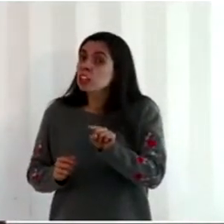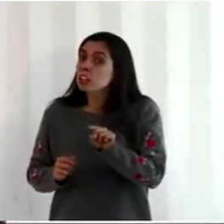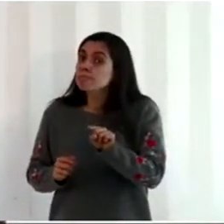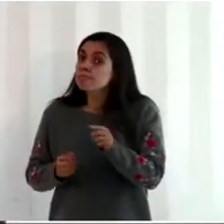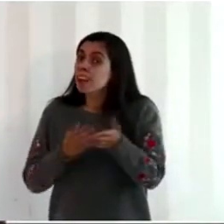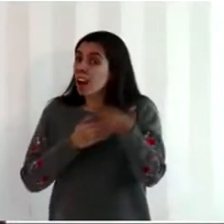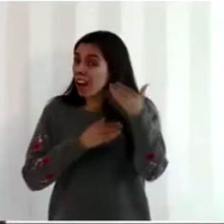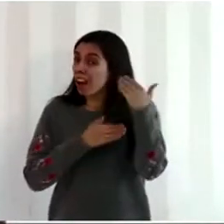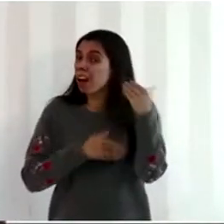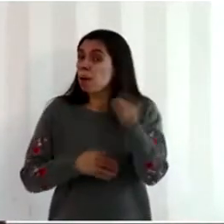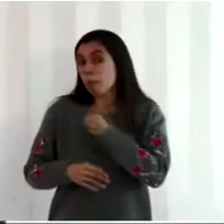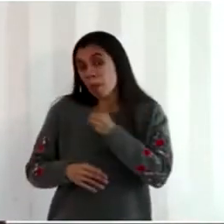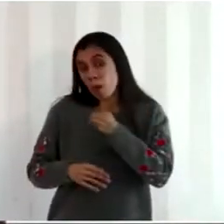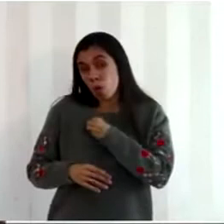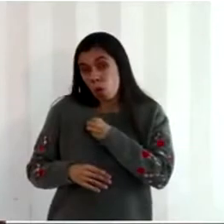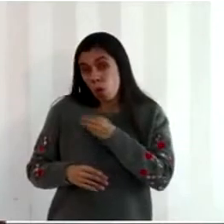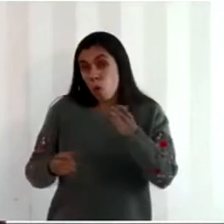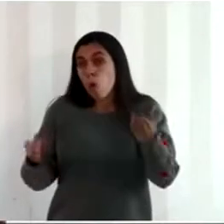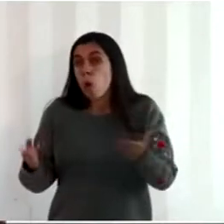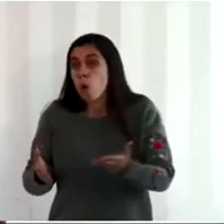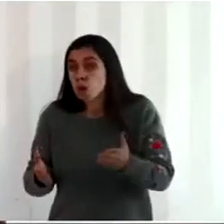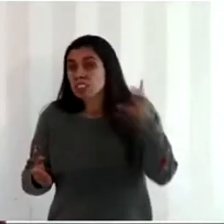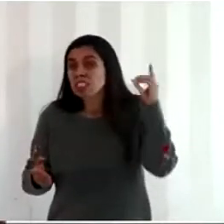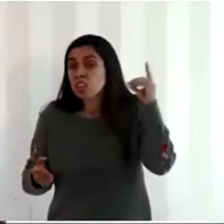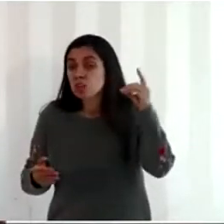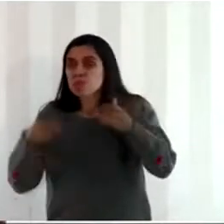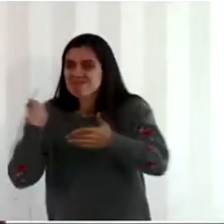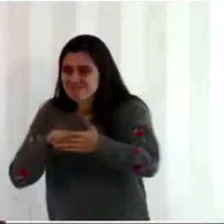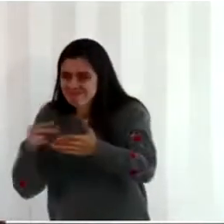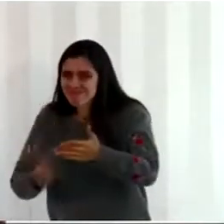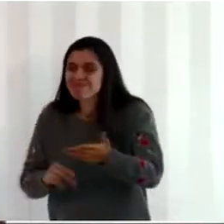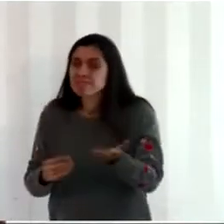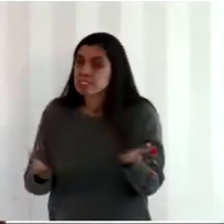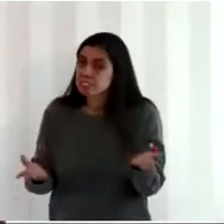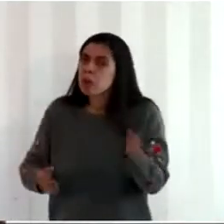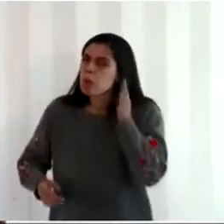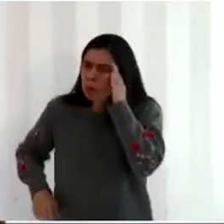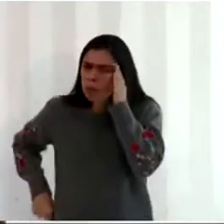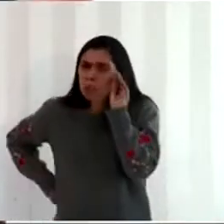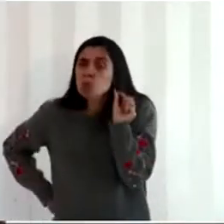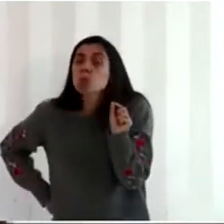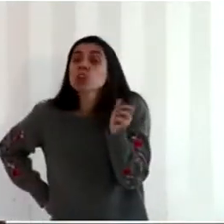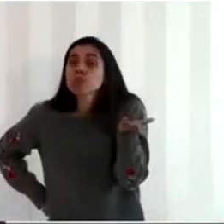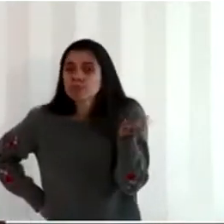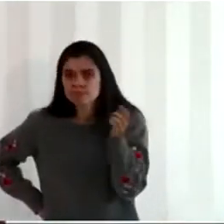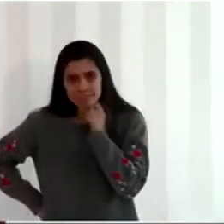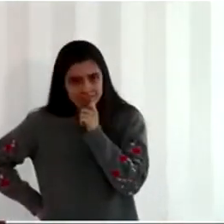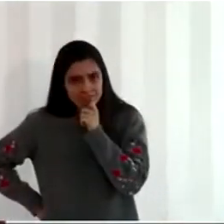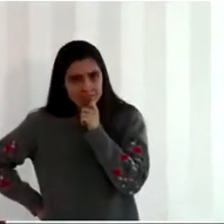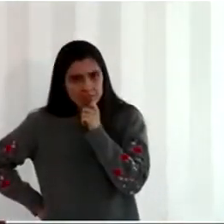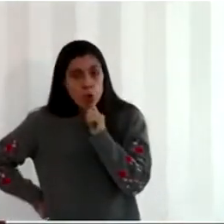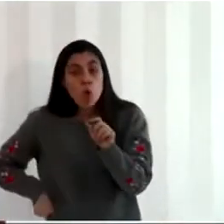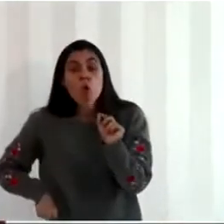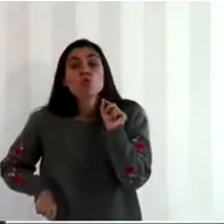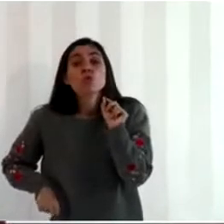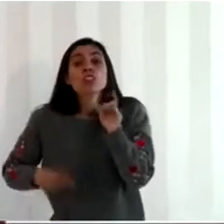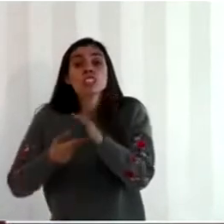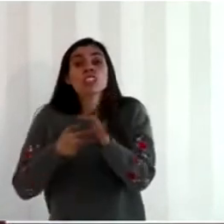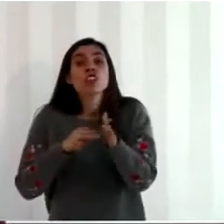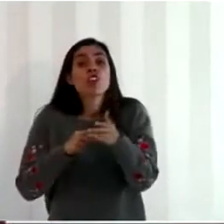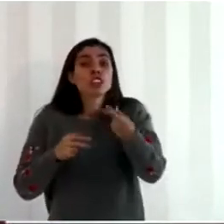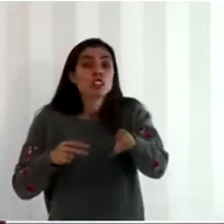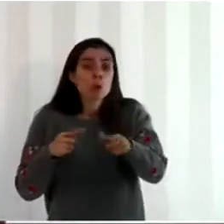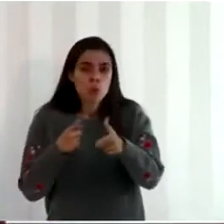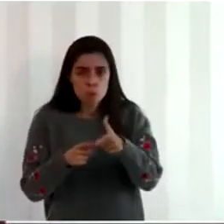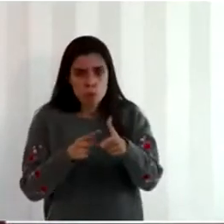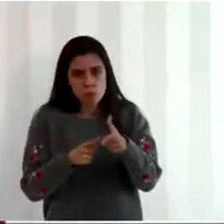presença. Como está a sua vida, meu irmão, minha irmã? Talvez você diga, eu não sou sacerdote, pastor, eu nem sou pastor, eu não sou nem oficial da